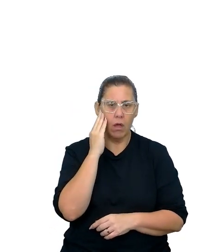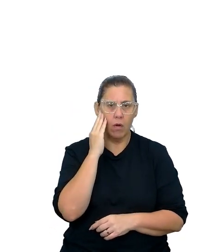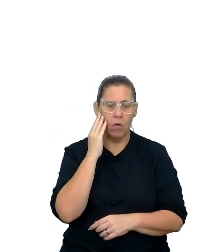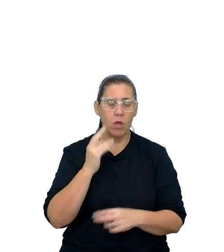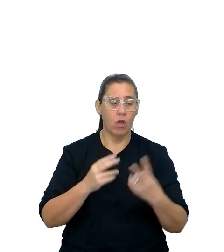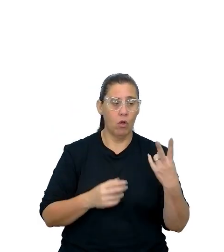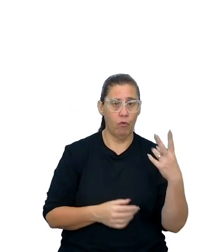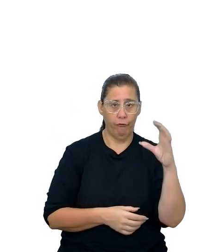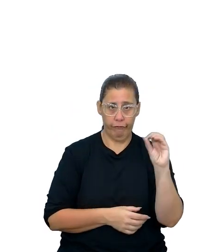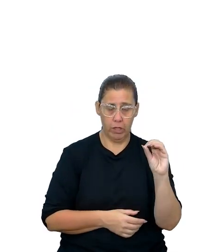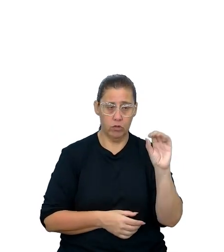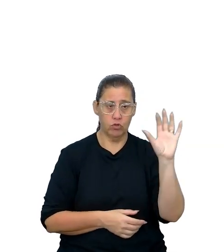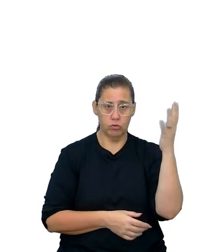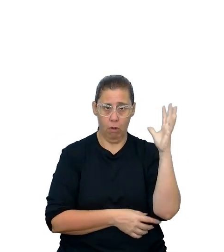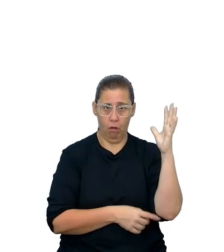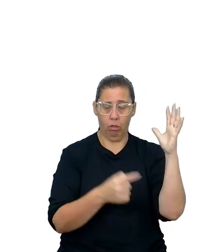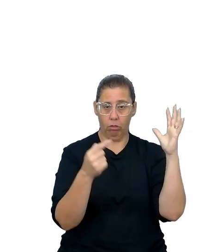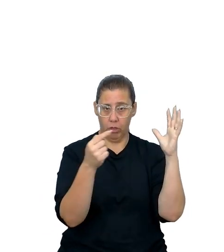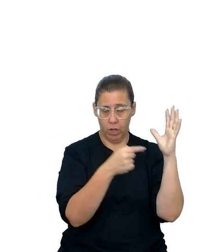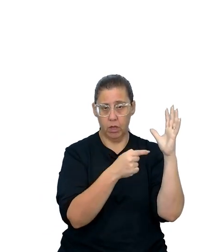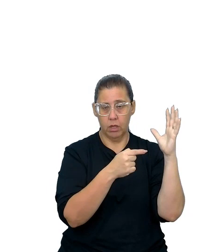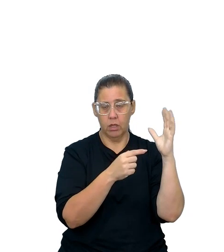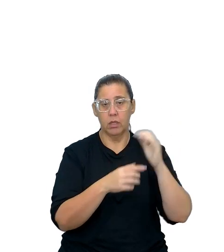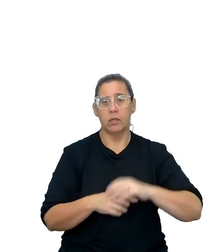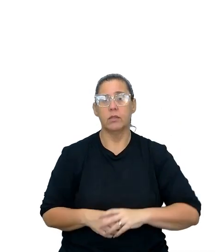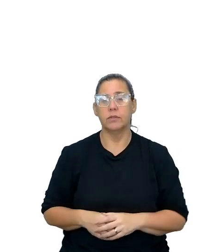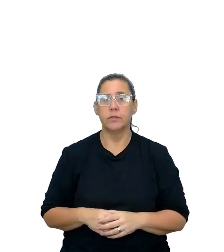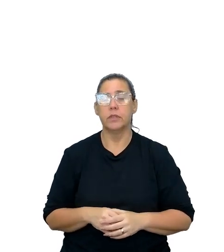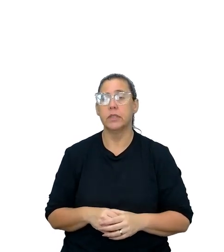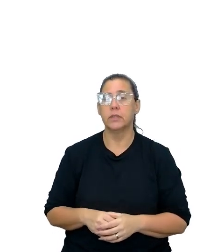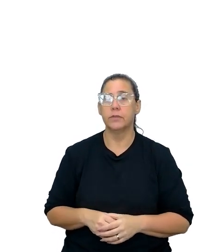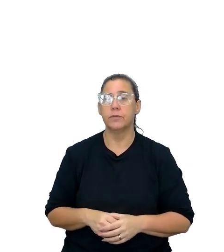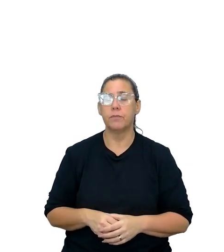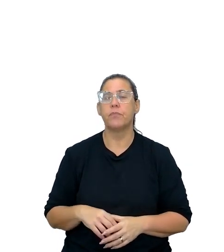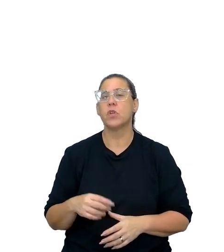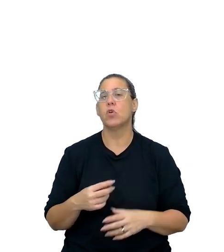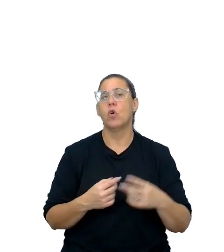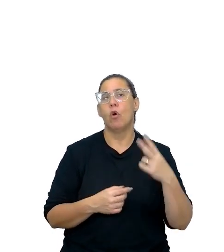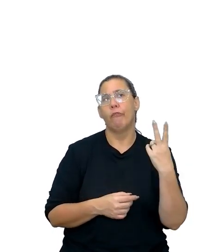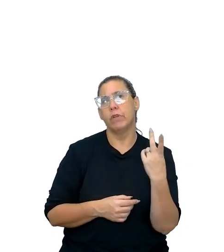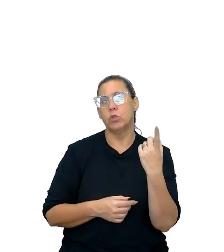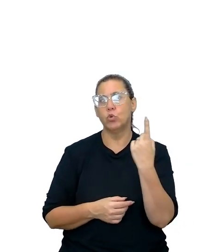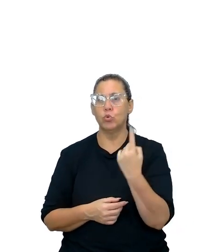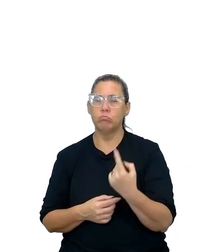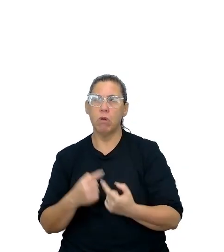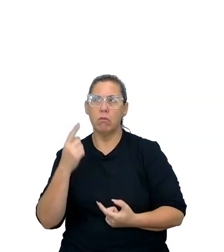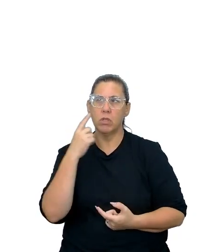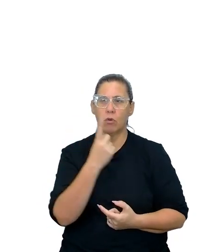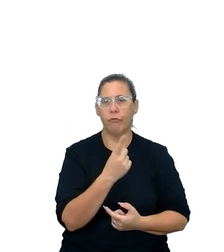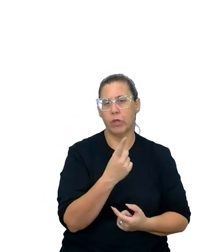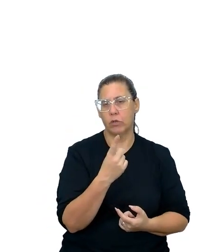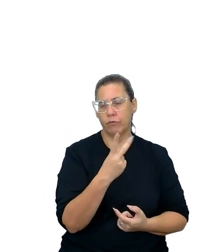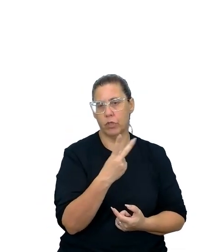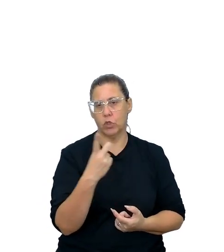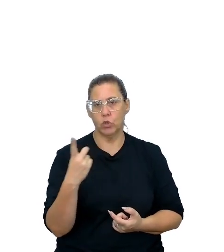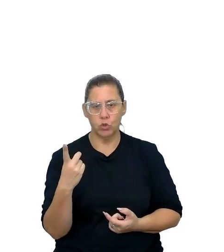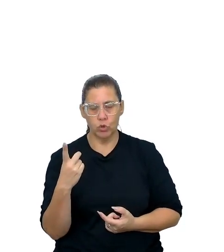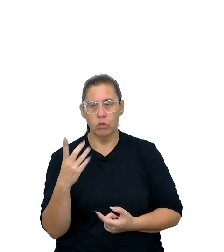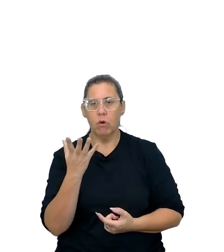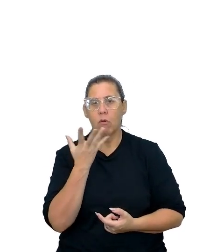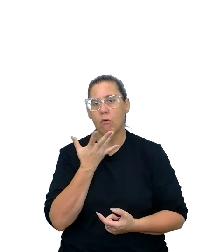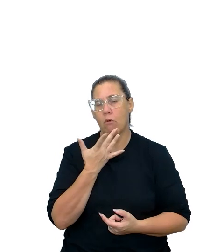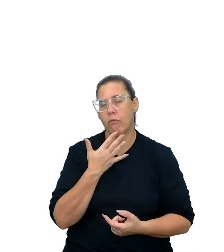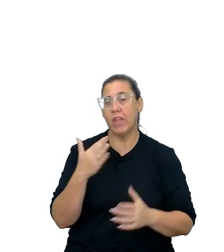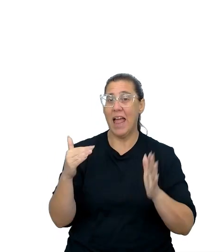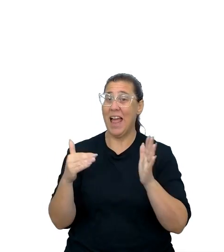20 andorinhas numa das árvores, e a partir do número 21, né, eu ir fazendo a contagem